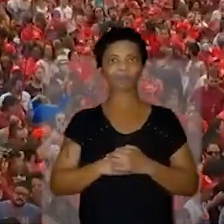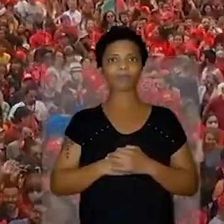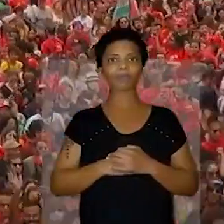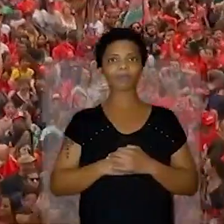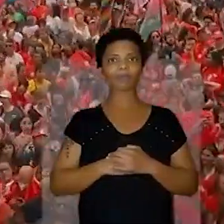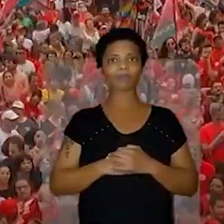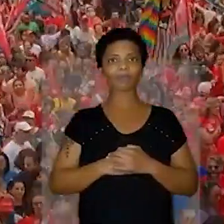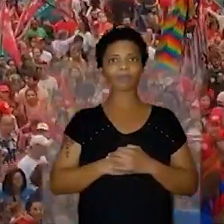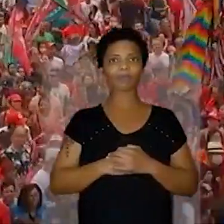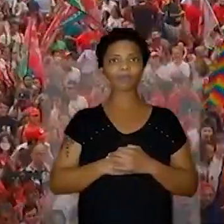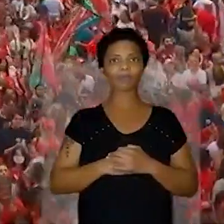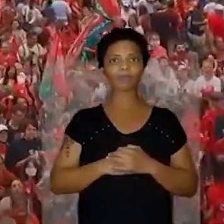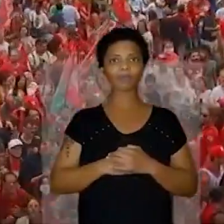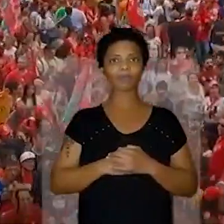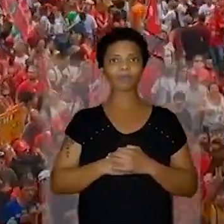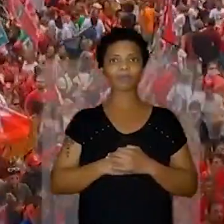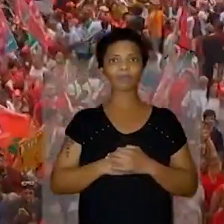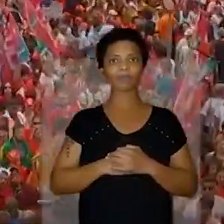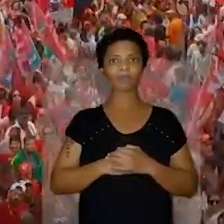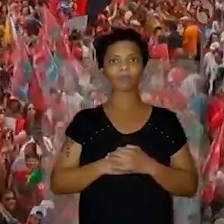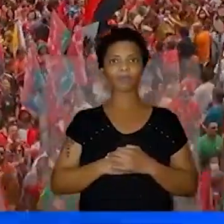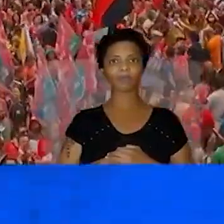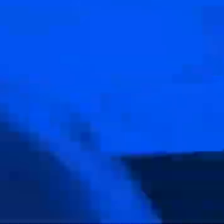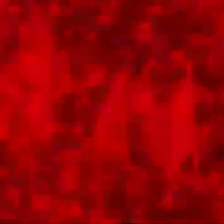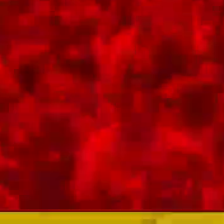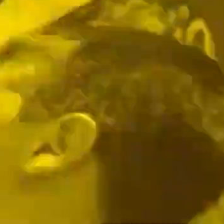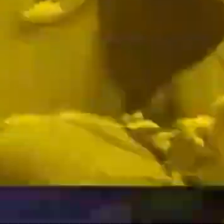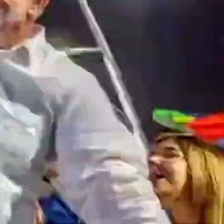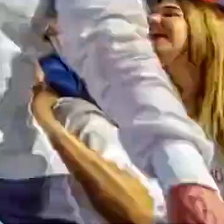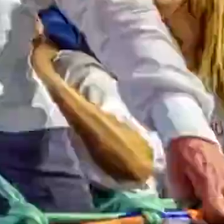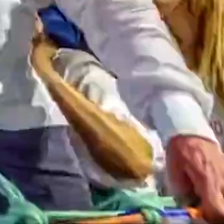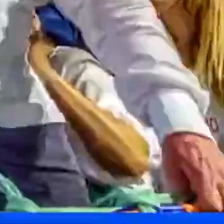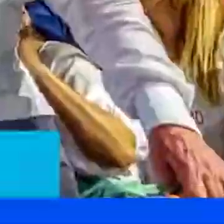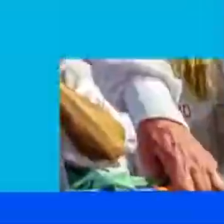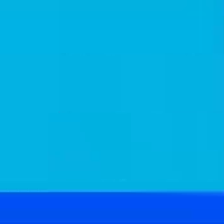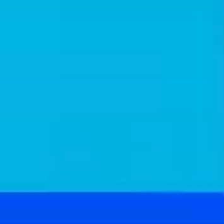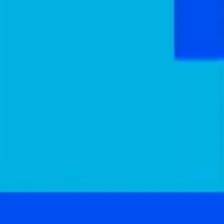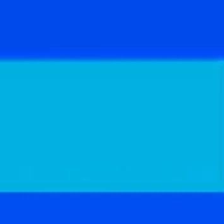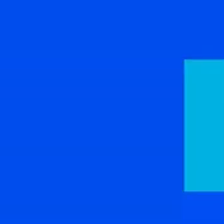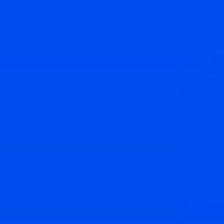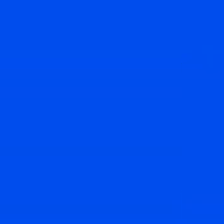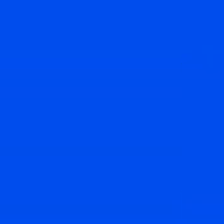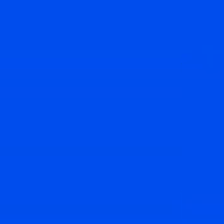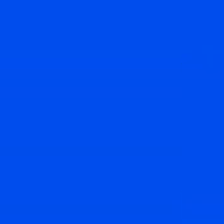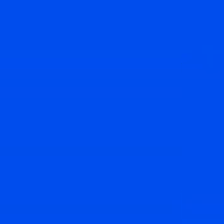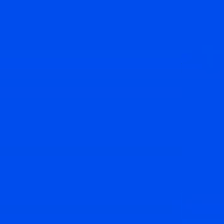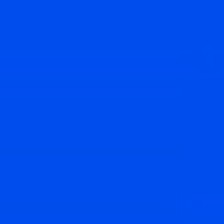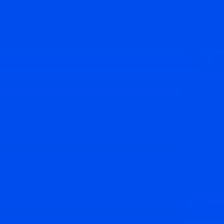Democracia. Agora é Lula.